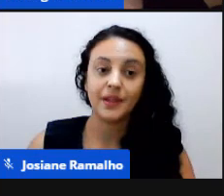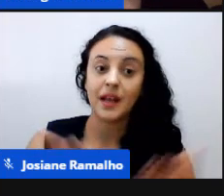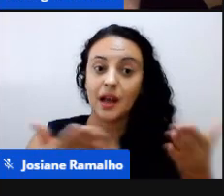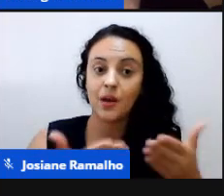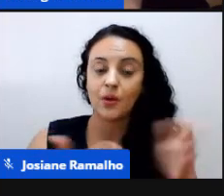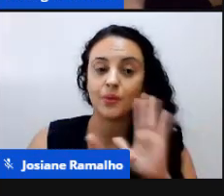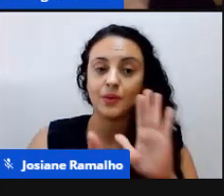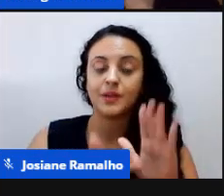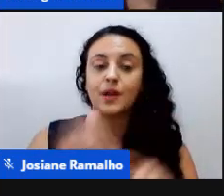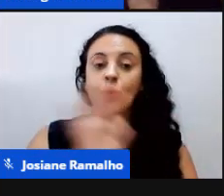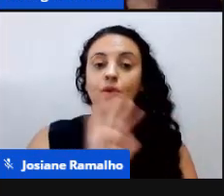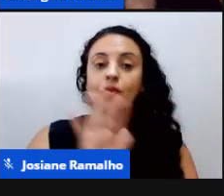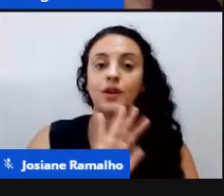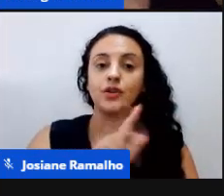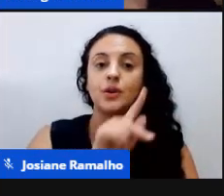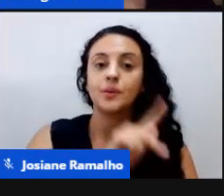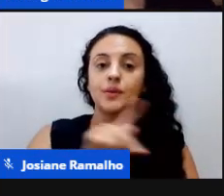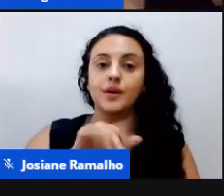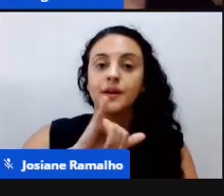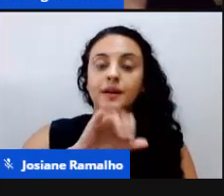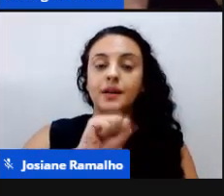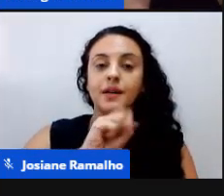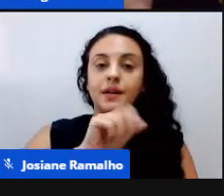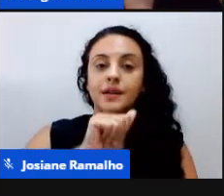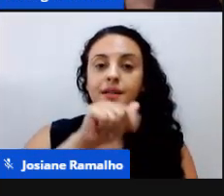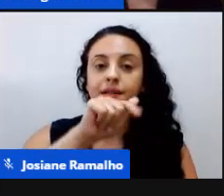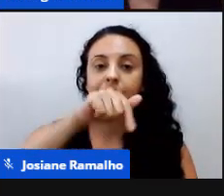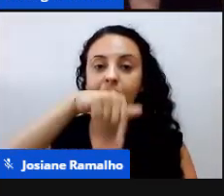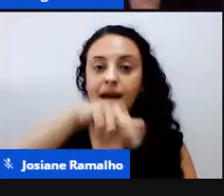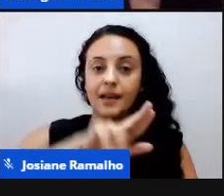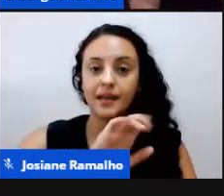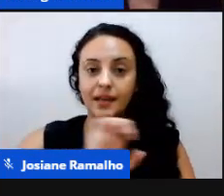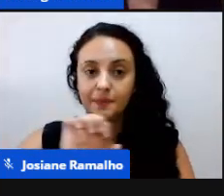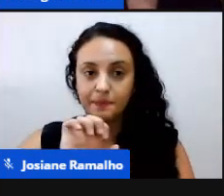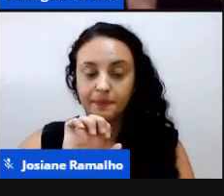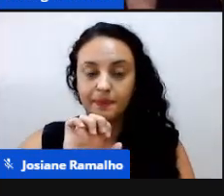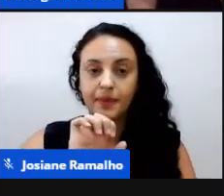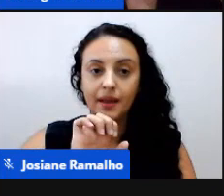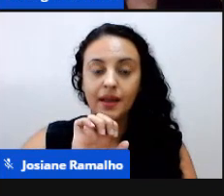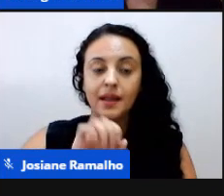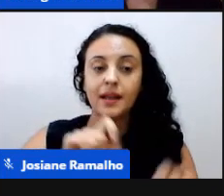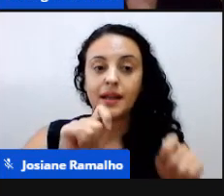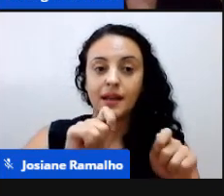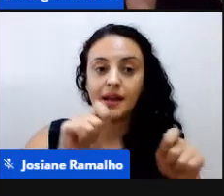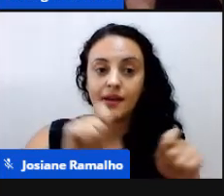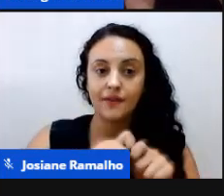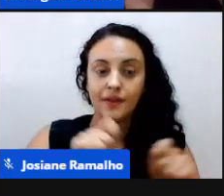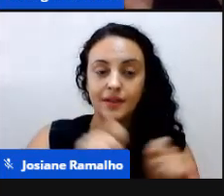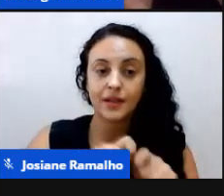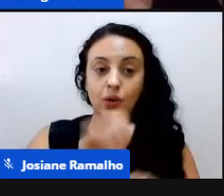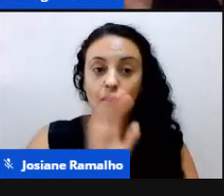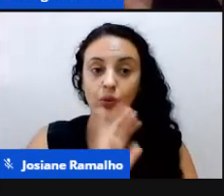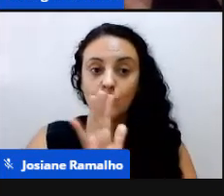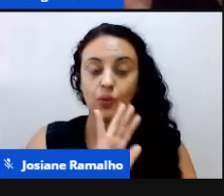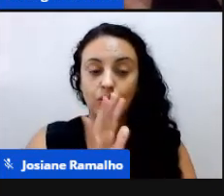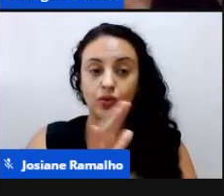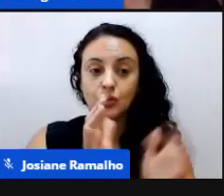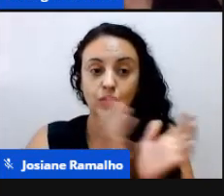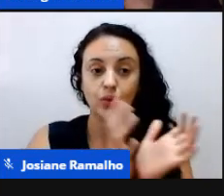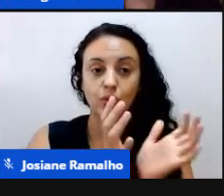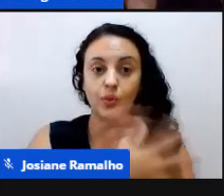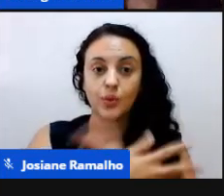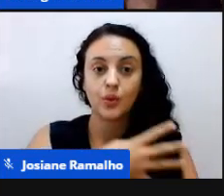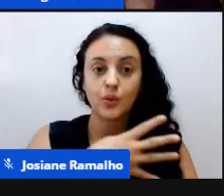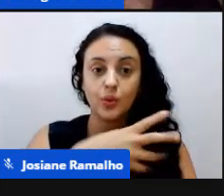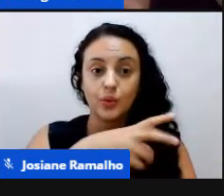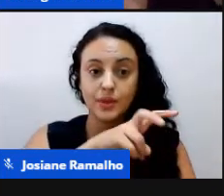Agora, nós vamos para o vídeo do professor Isaac Arguelho. Ele está fazendo um vídeo do grupo 4,